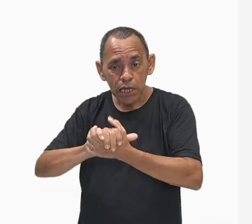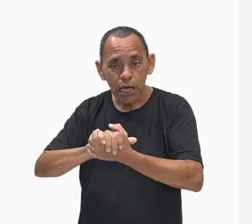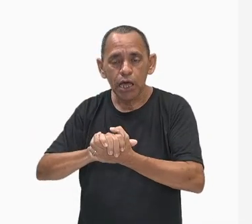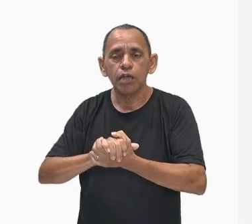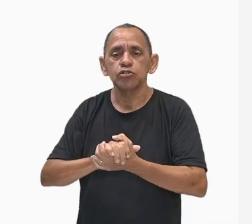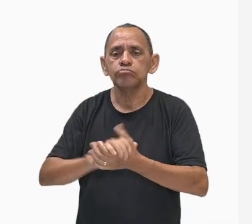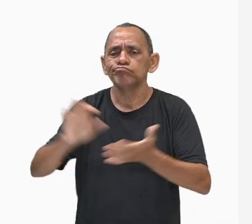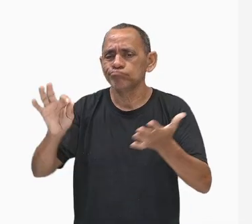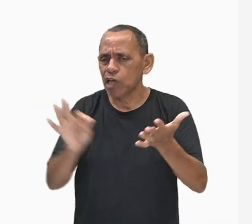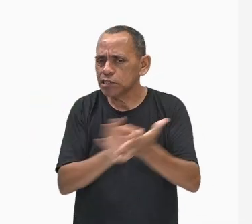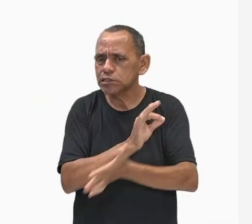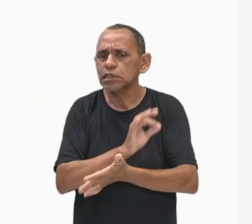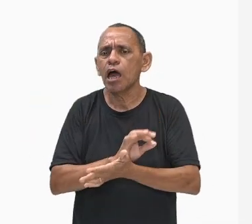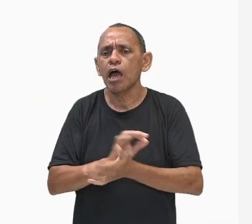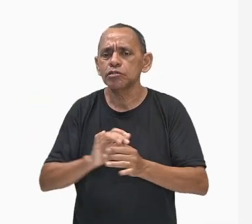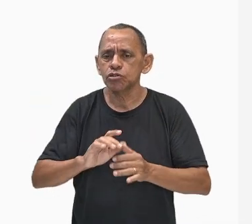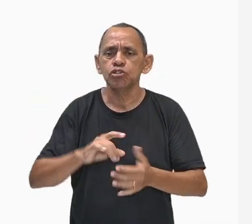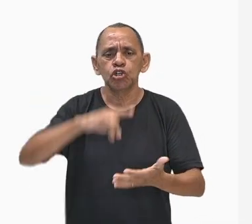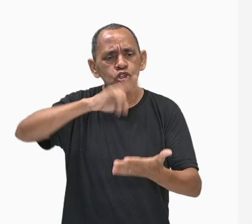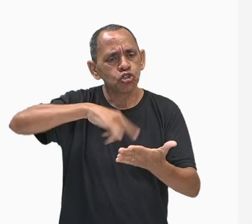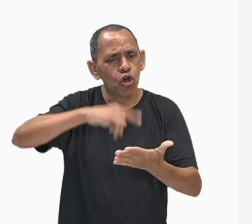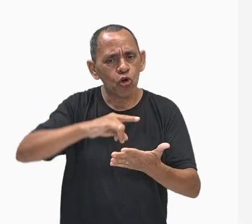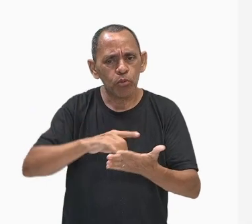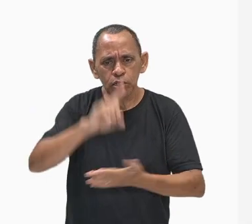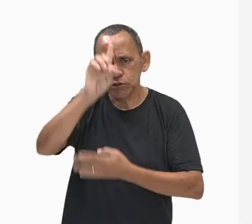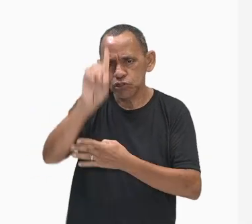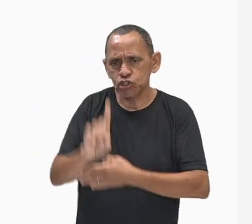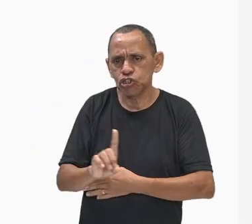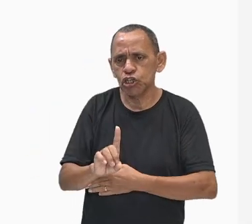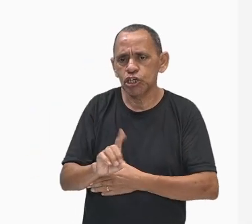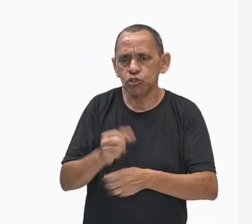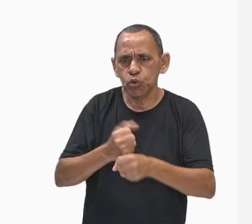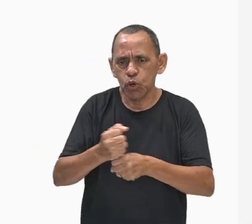Direitos, a Bill of the Rights, em